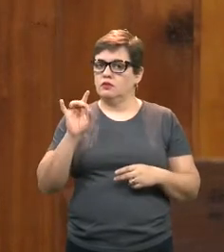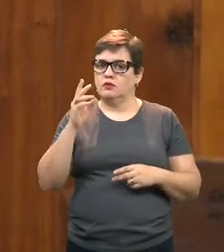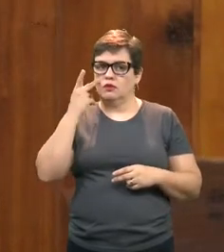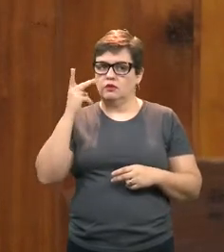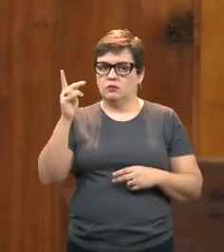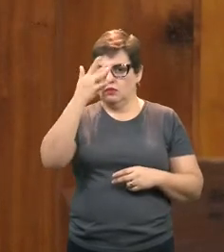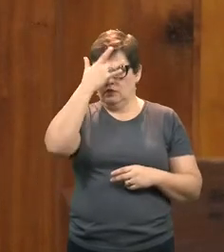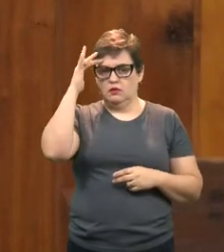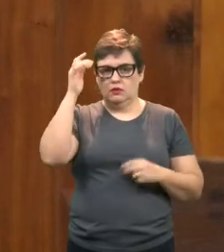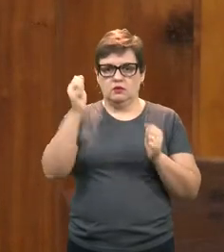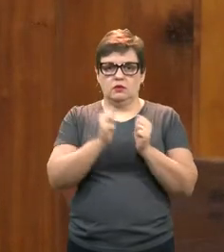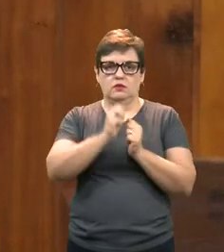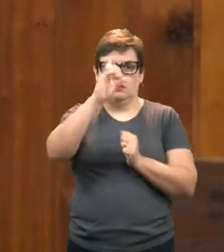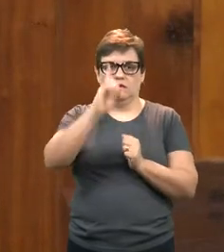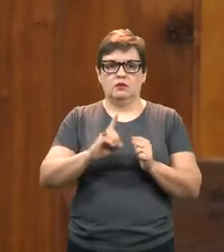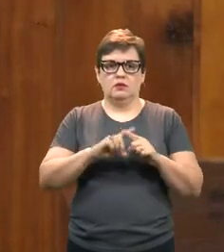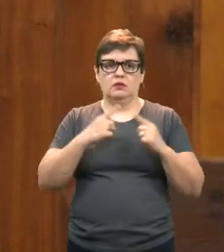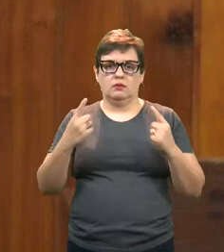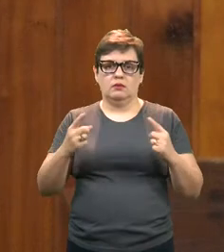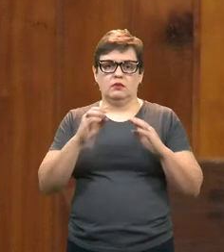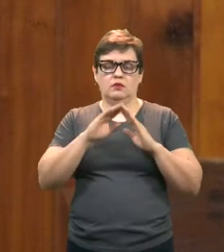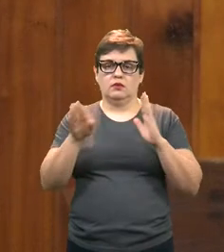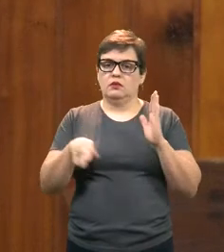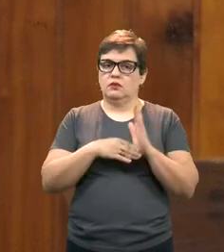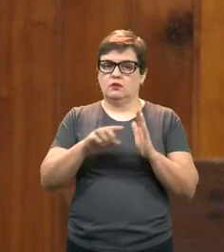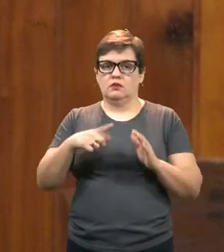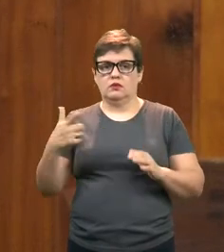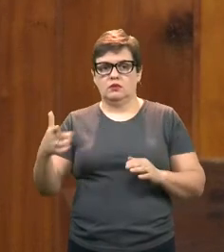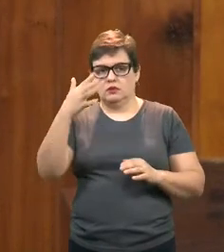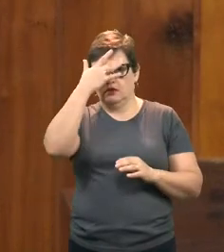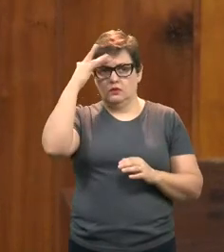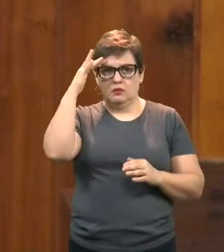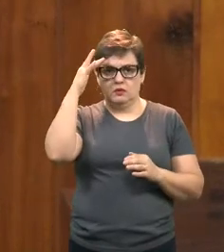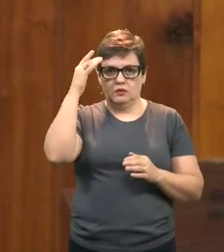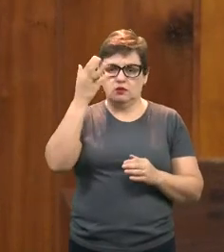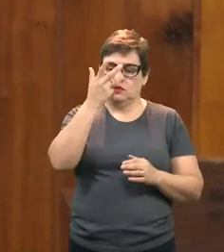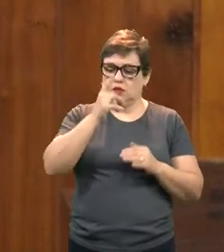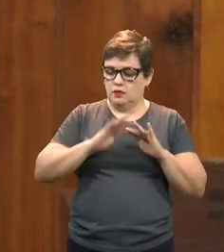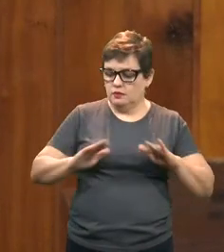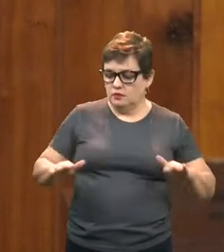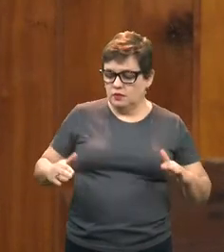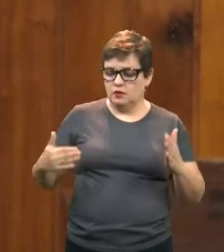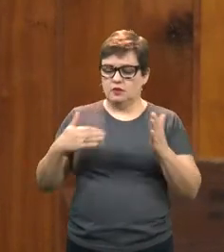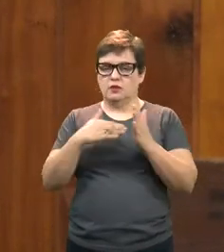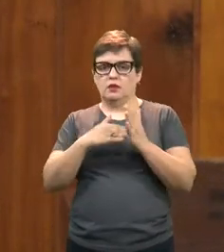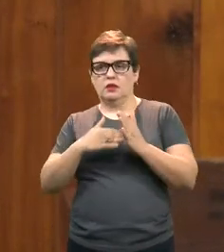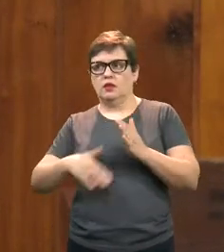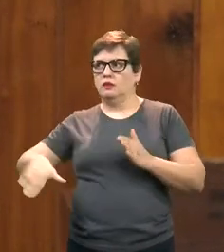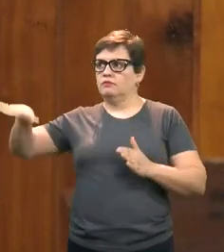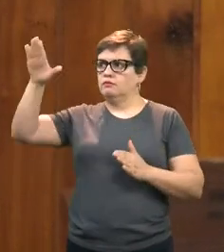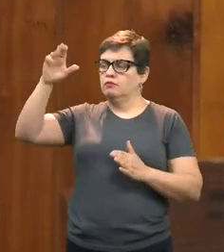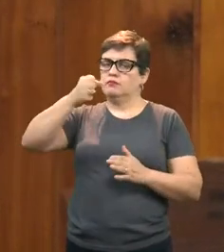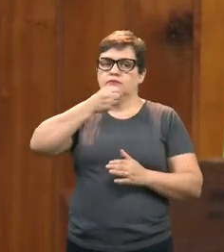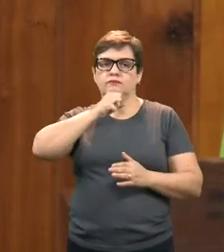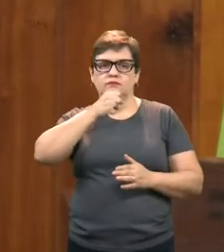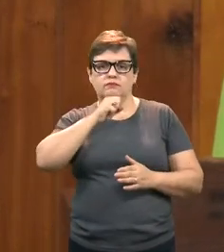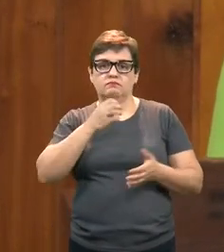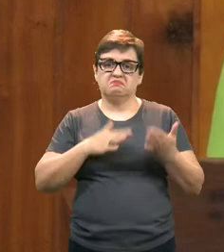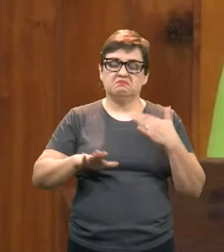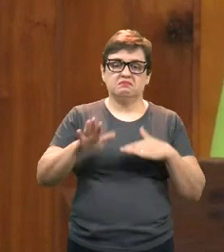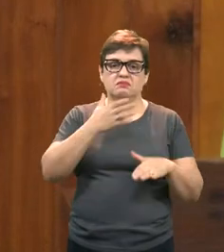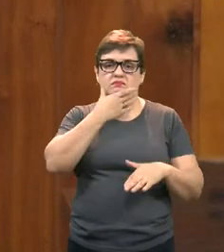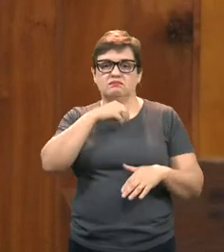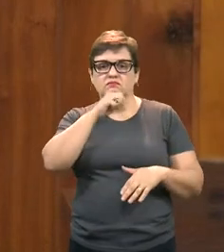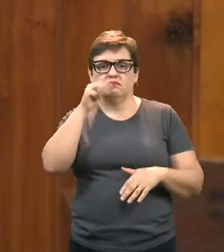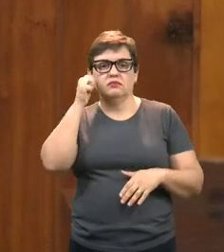com deficiência, mas para todas as outras pessoas, desde criança a idosos, os nossos pais um dia pode vir a precisar,